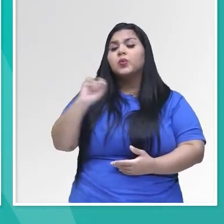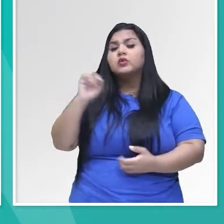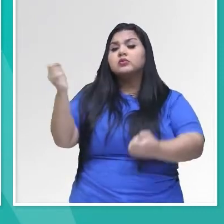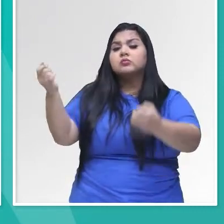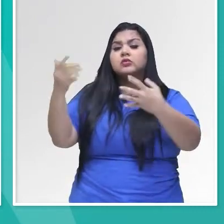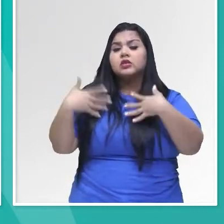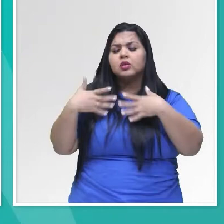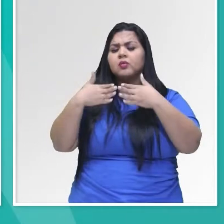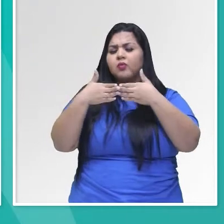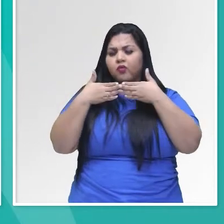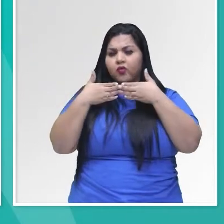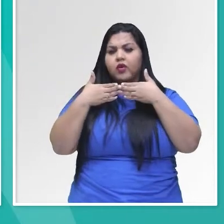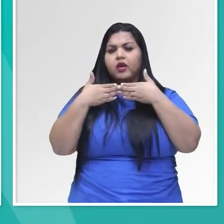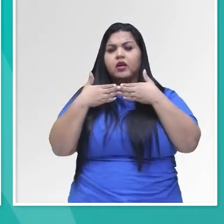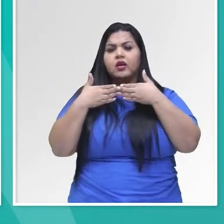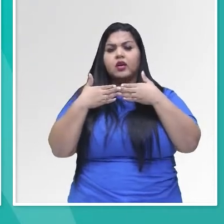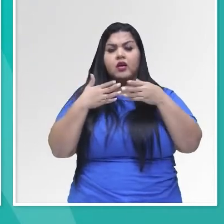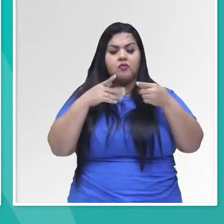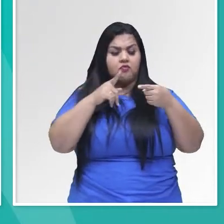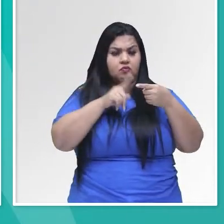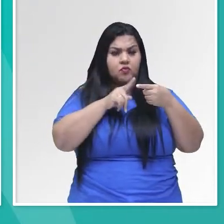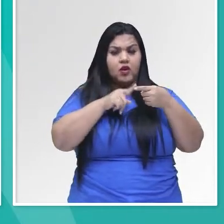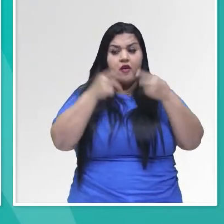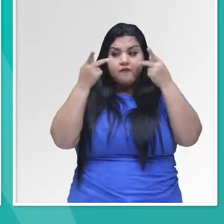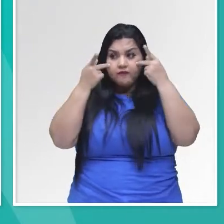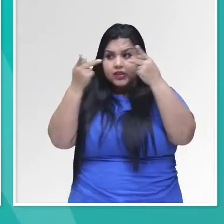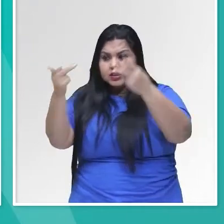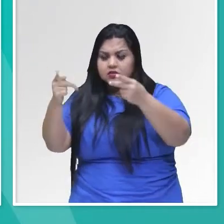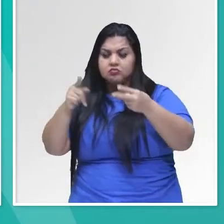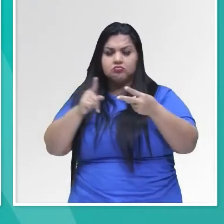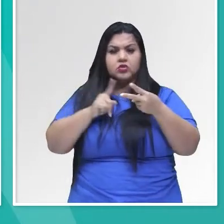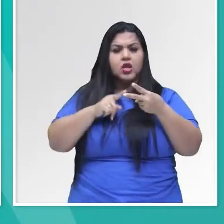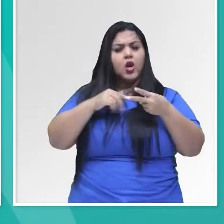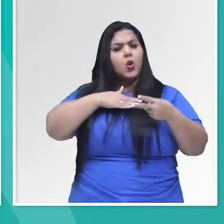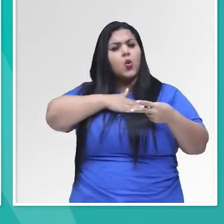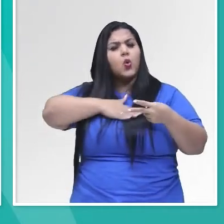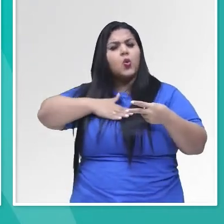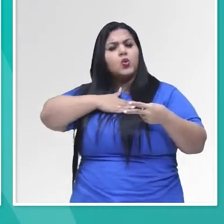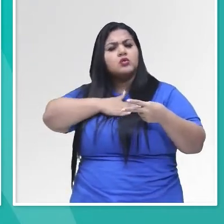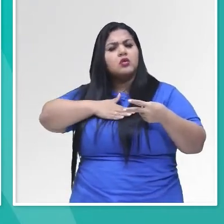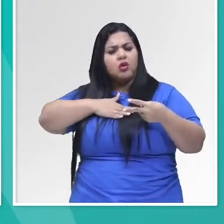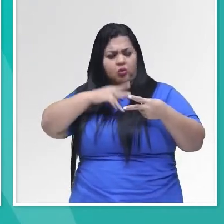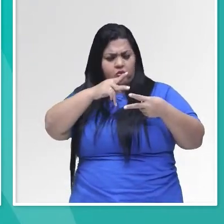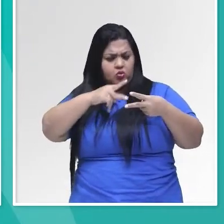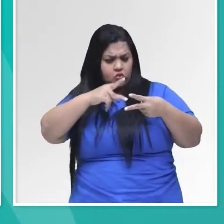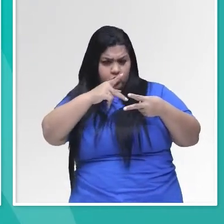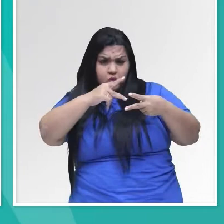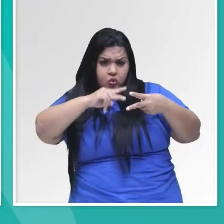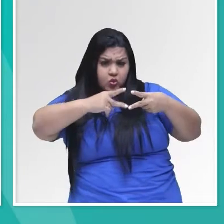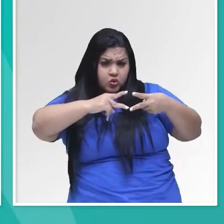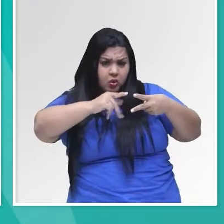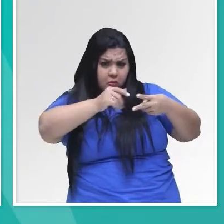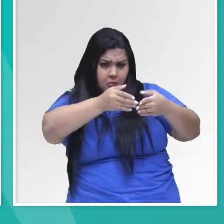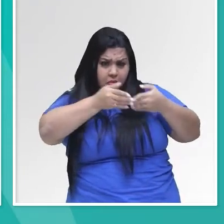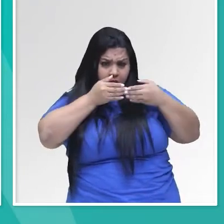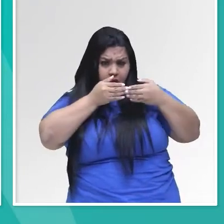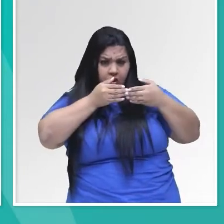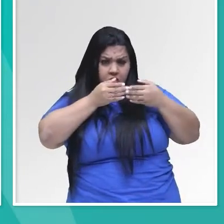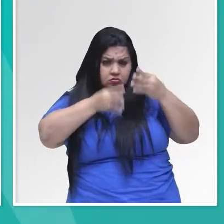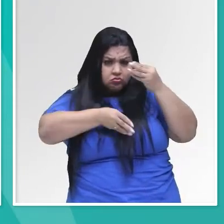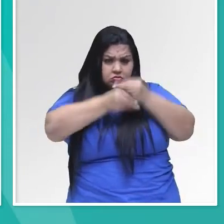favor. Visitar e gostar. Me responde, por favor, se os dois pedem complemento.